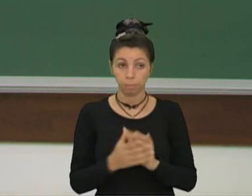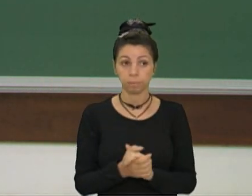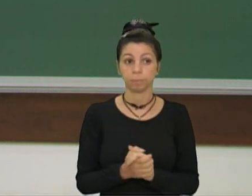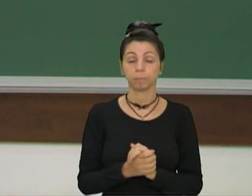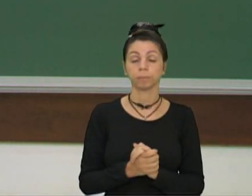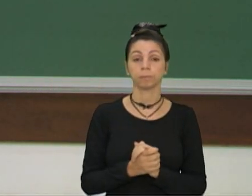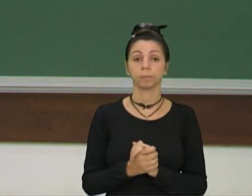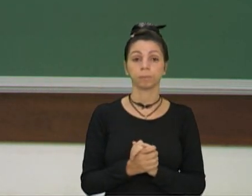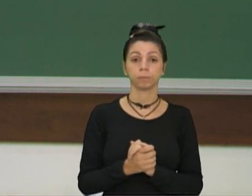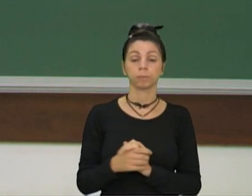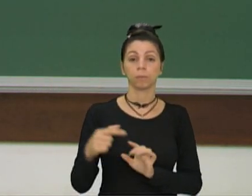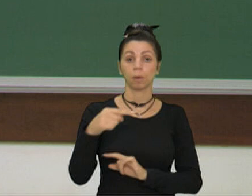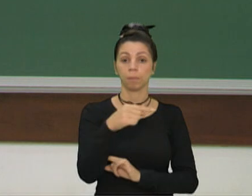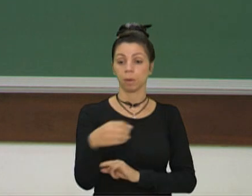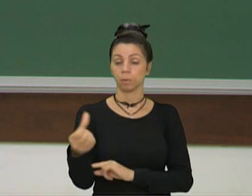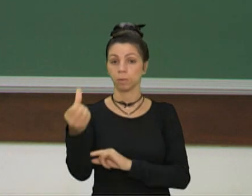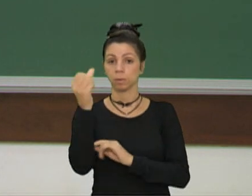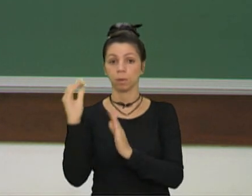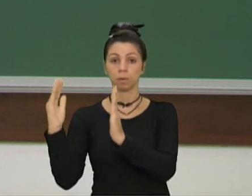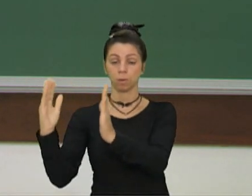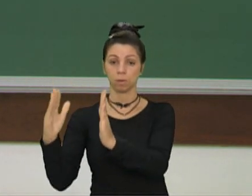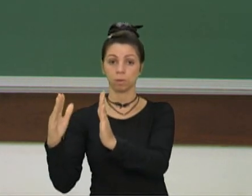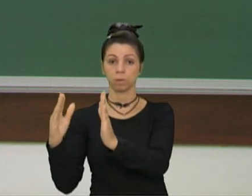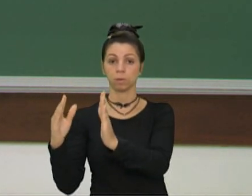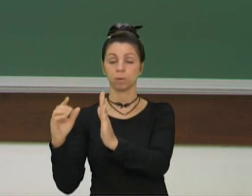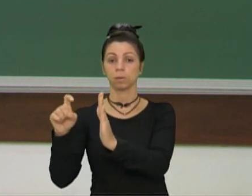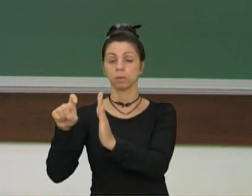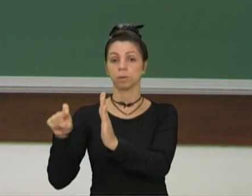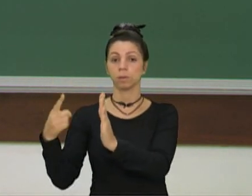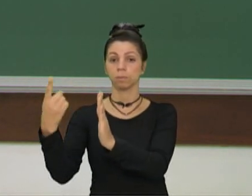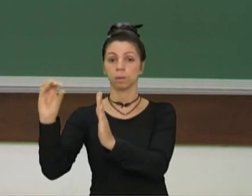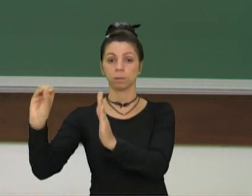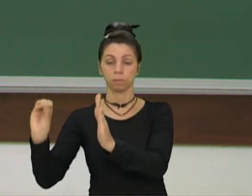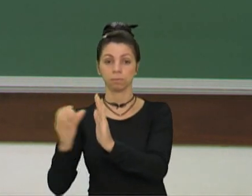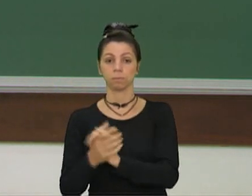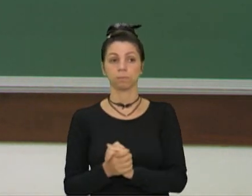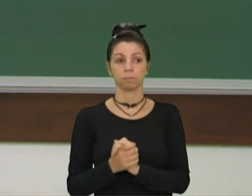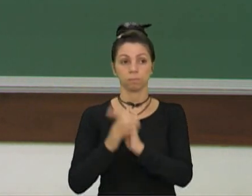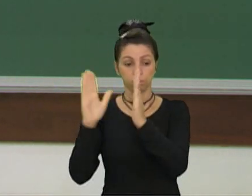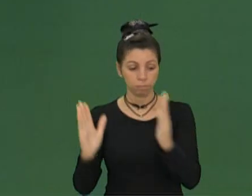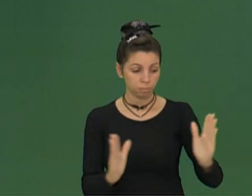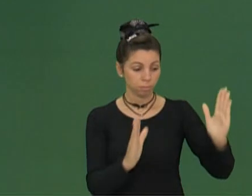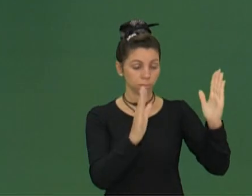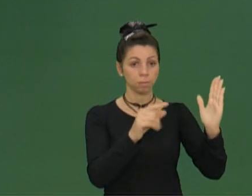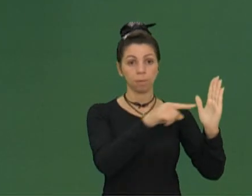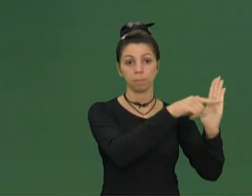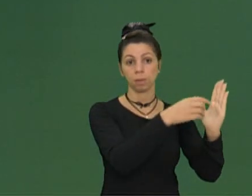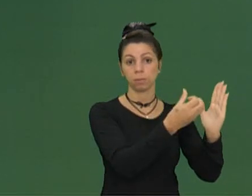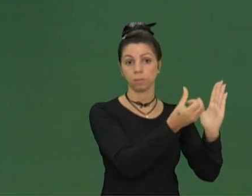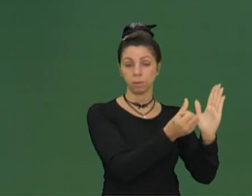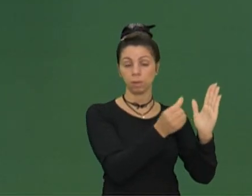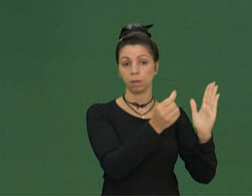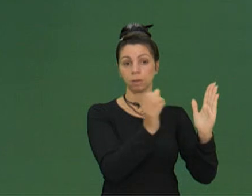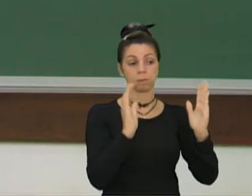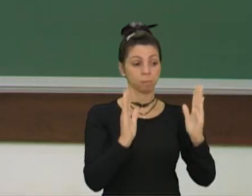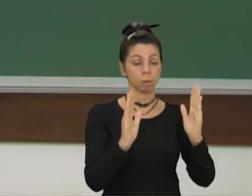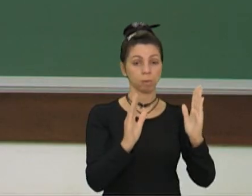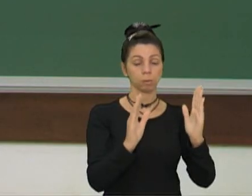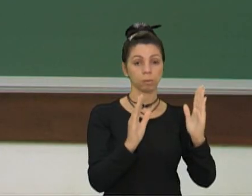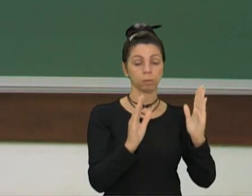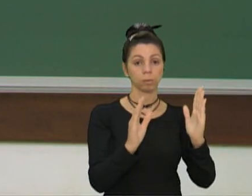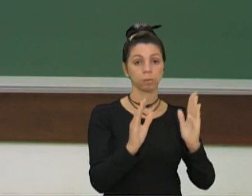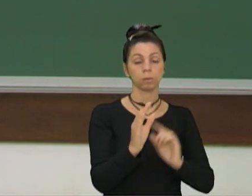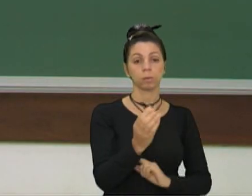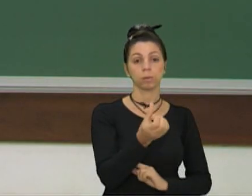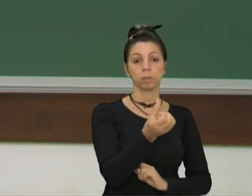o menos 6 módulo x mais 10, menos 6 módulo x mais 10. E aproveitando essa